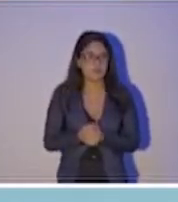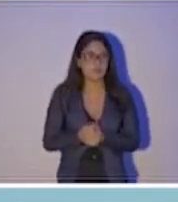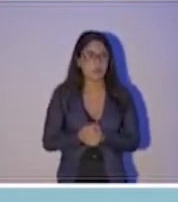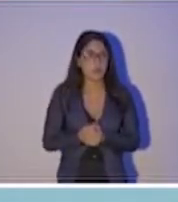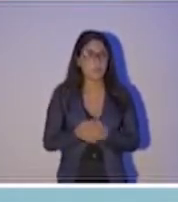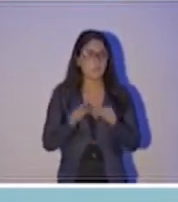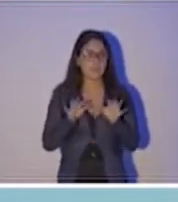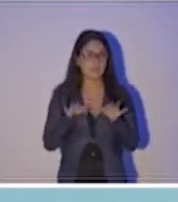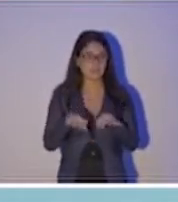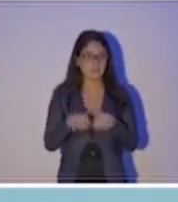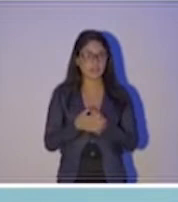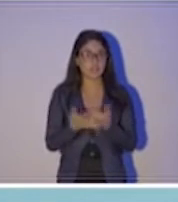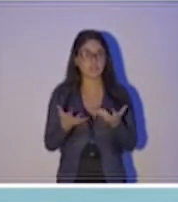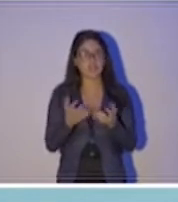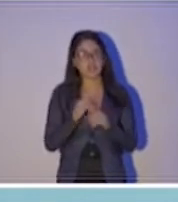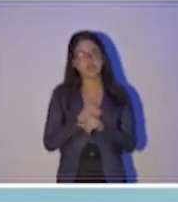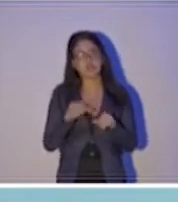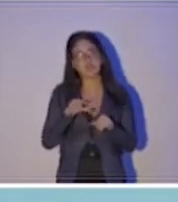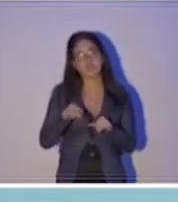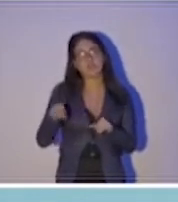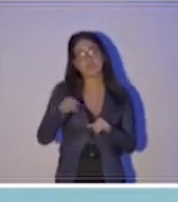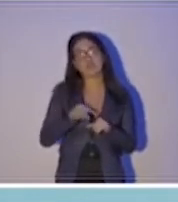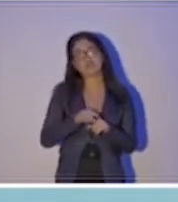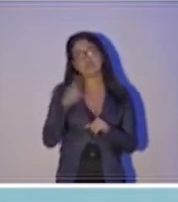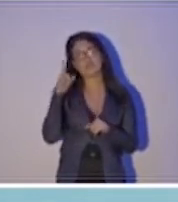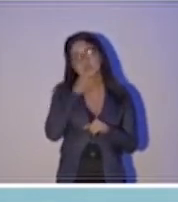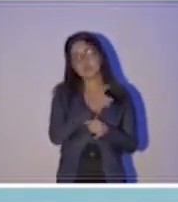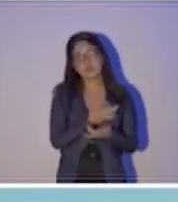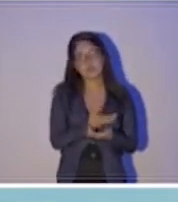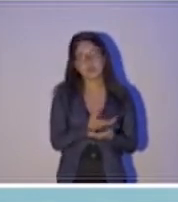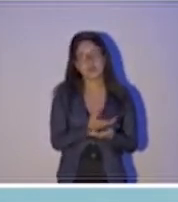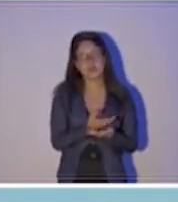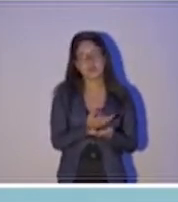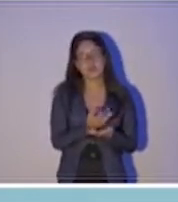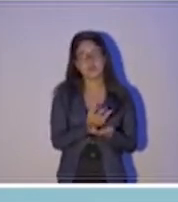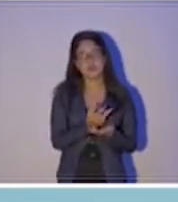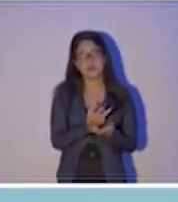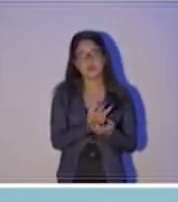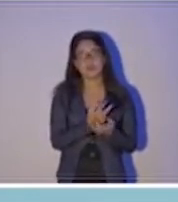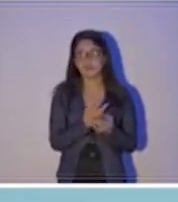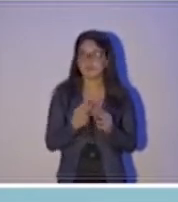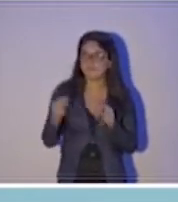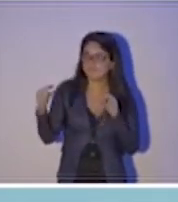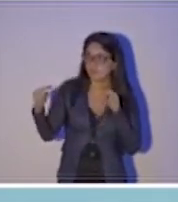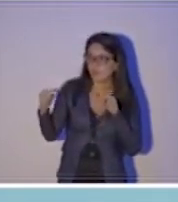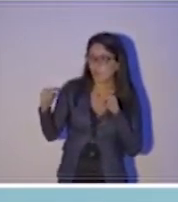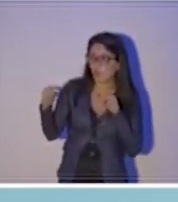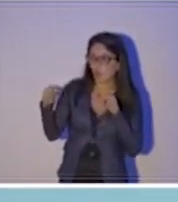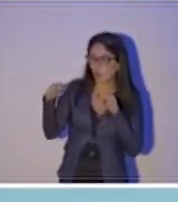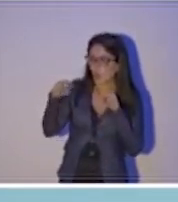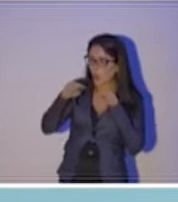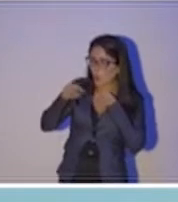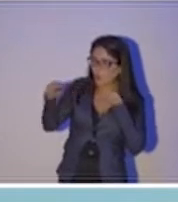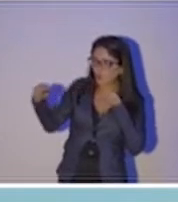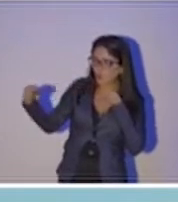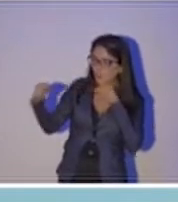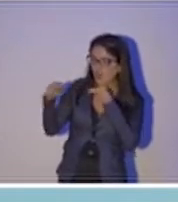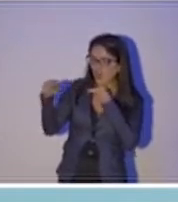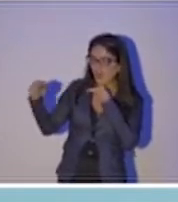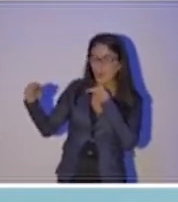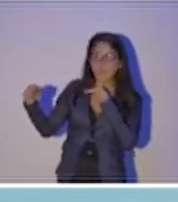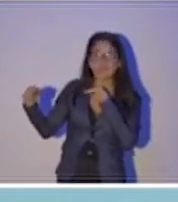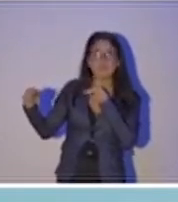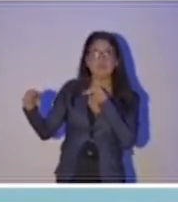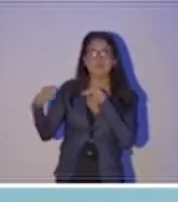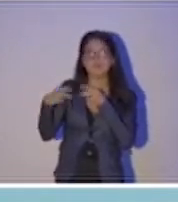Para encerrar, eu queria... É muito difícil não olhar para o Iliane, para César, Suelane e Juan